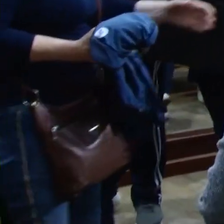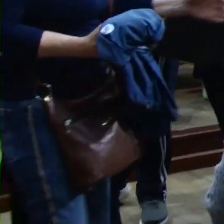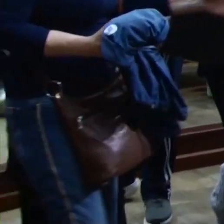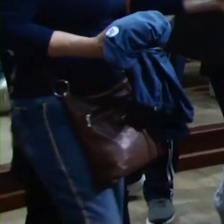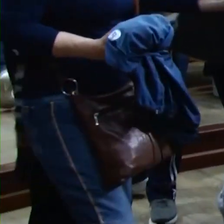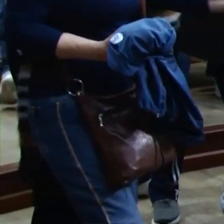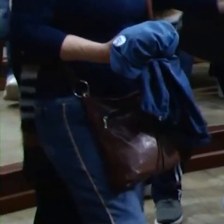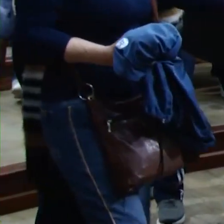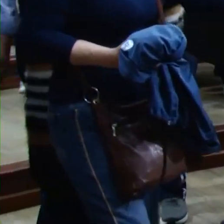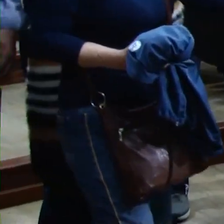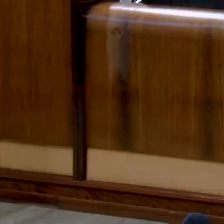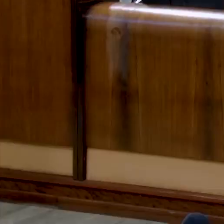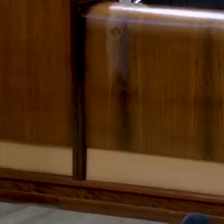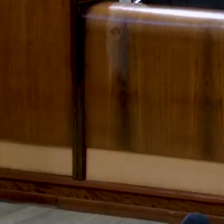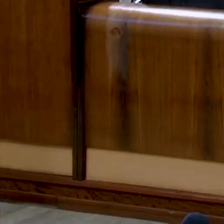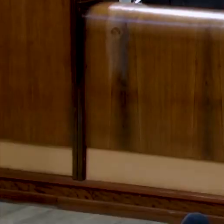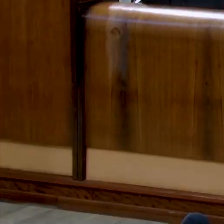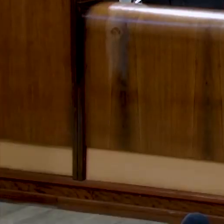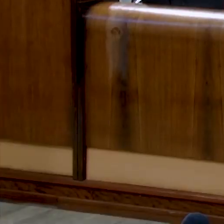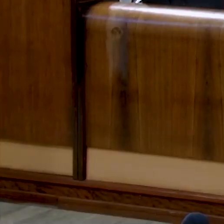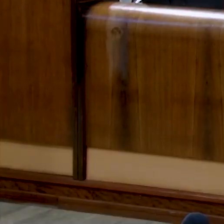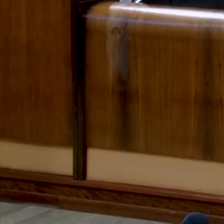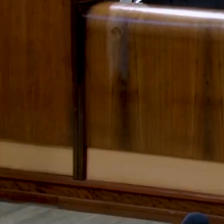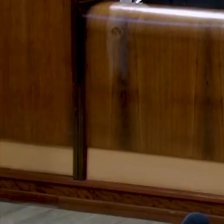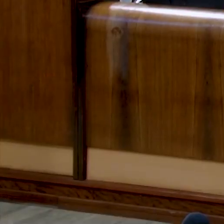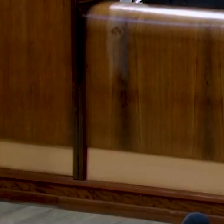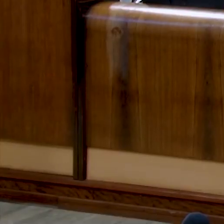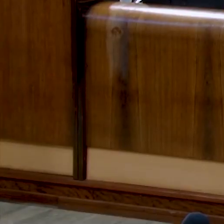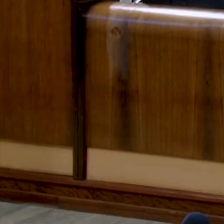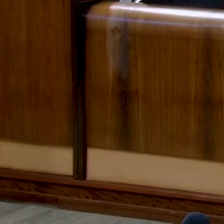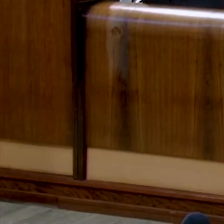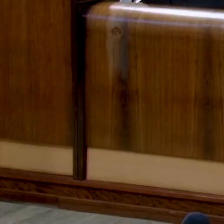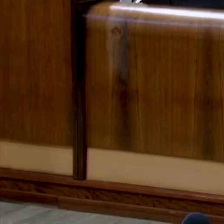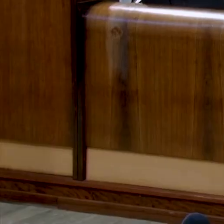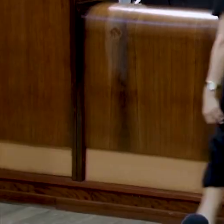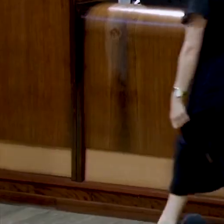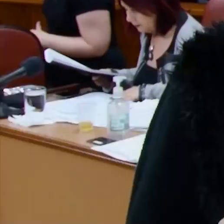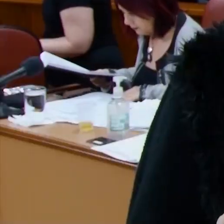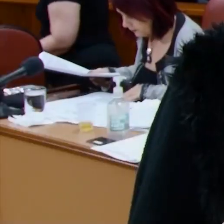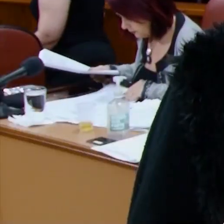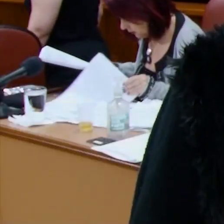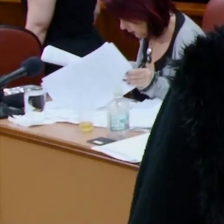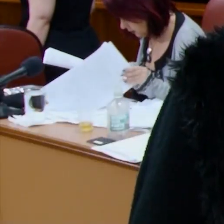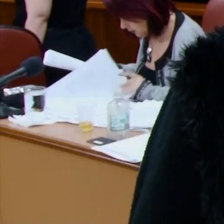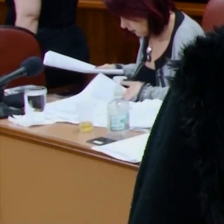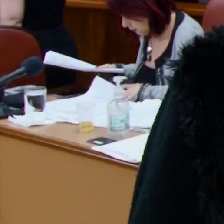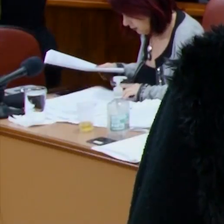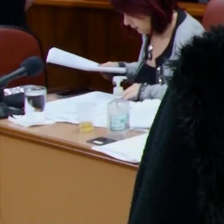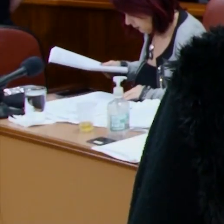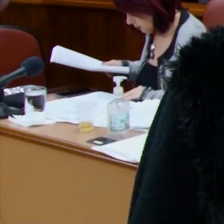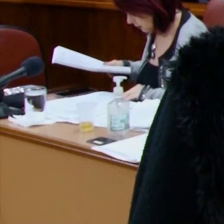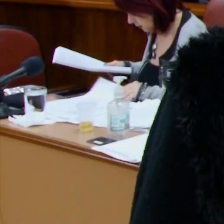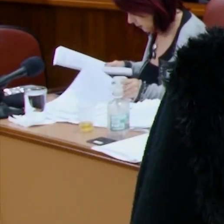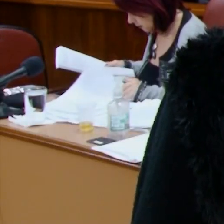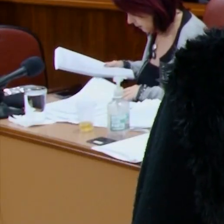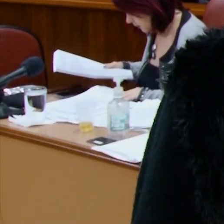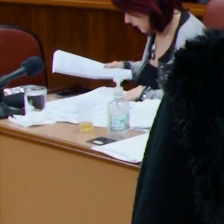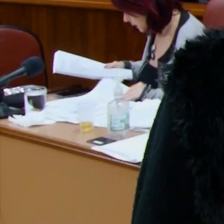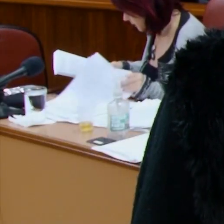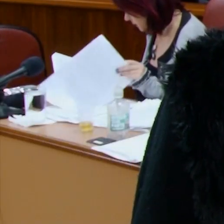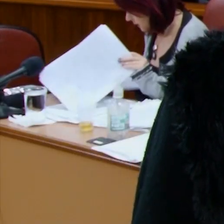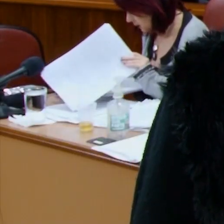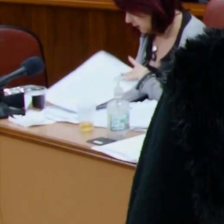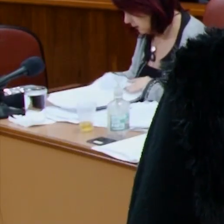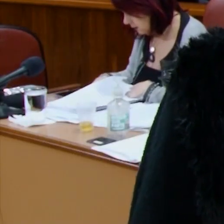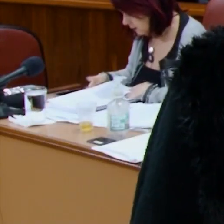algo em comum: a luta para que as mulheres ocupem espaços de decisão. Isabela Reck Schumacher assumiu a cadeira do